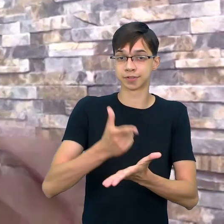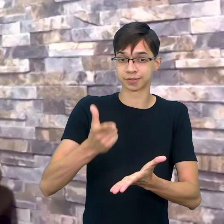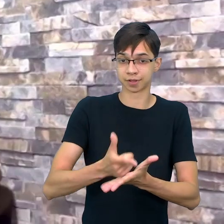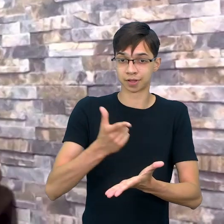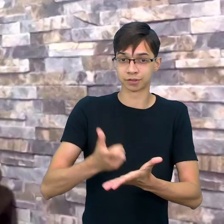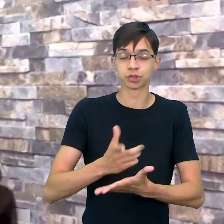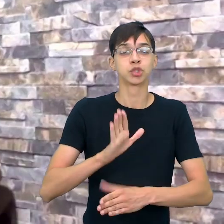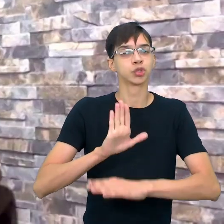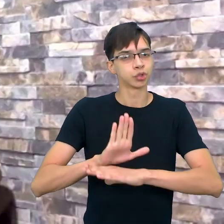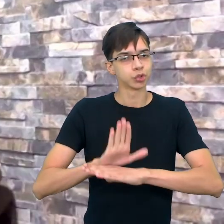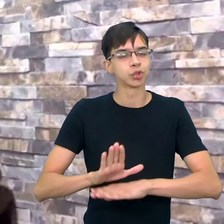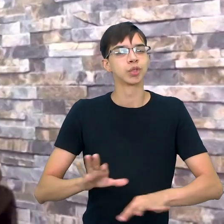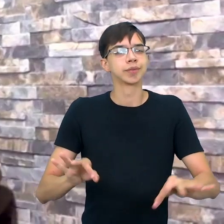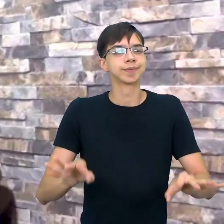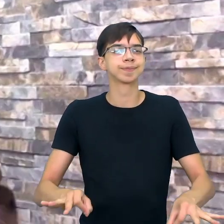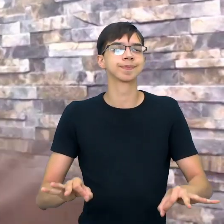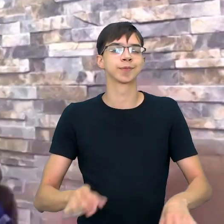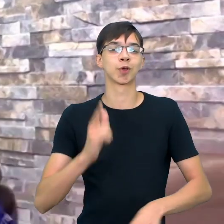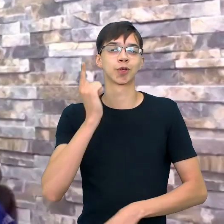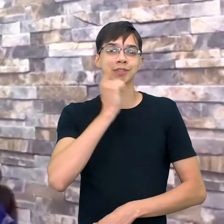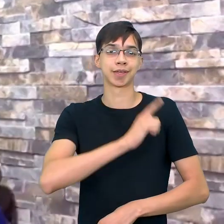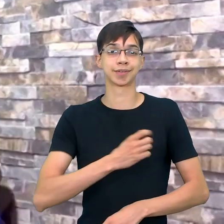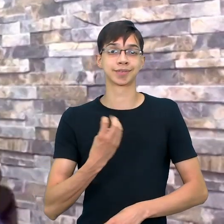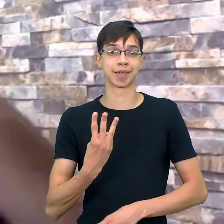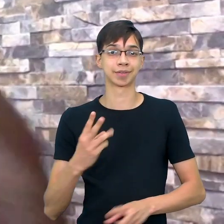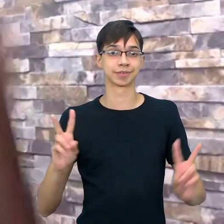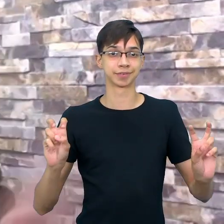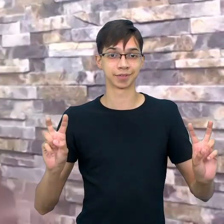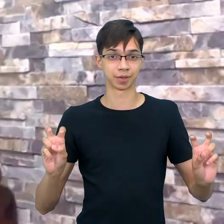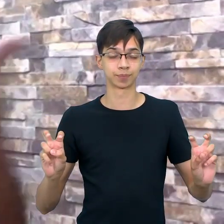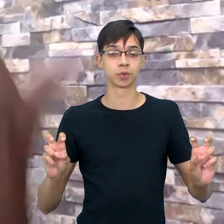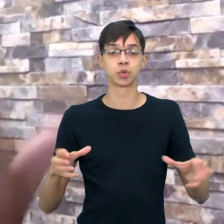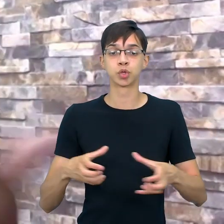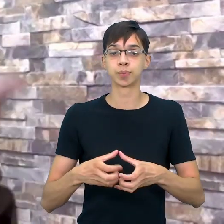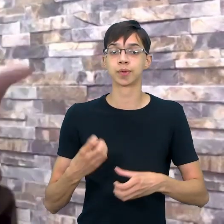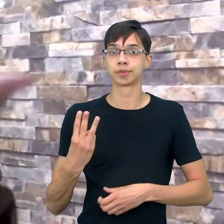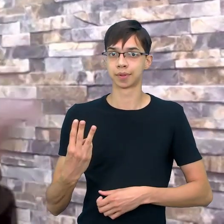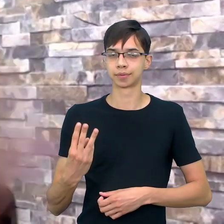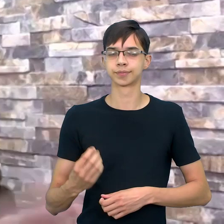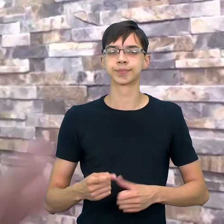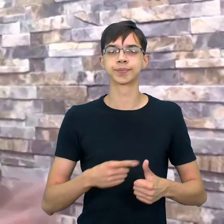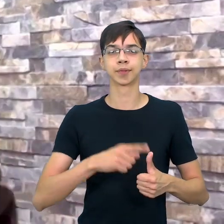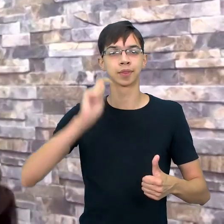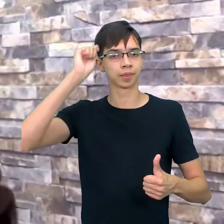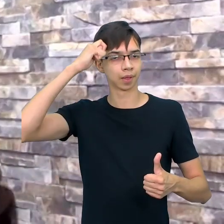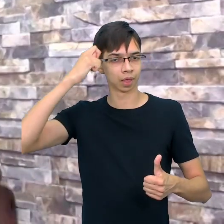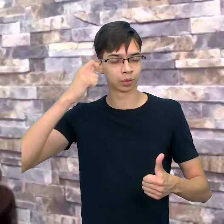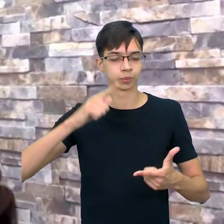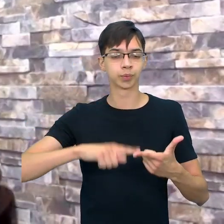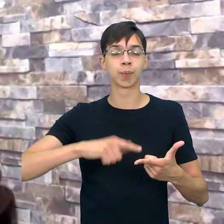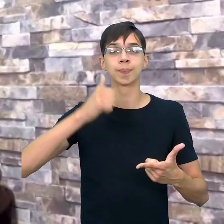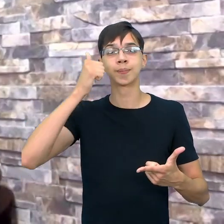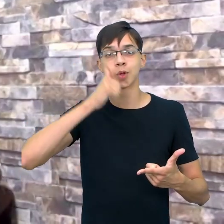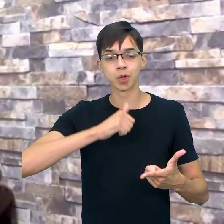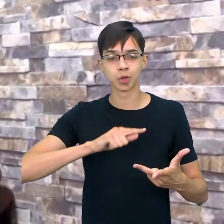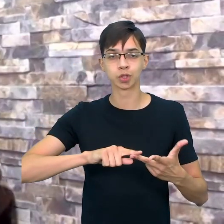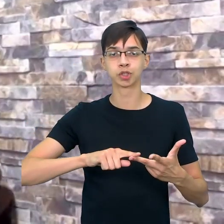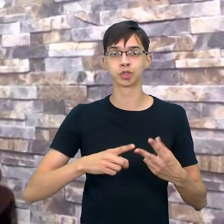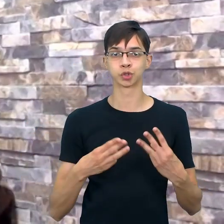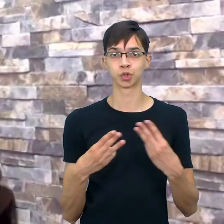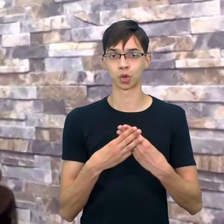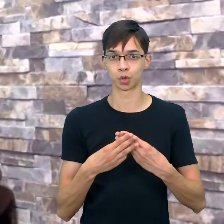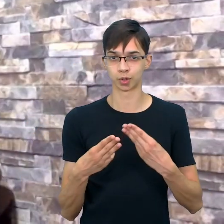né, discutidos 3 temas sobre 3 grupos, né, os negros, as mulheres e os judeus. Além disso, os estudantes